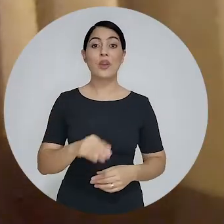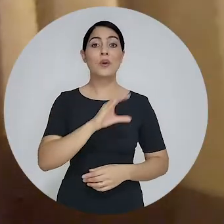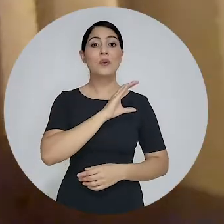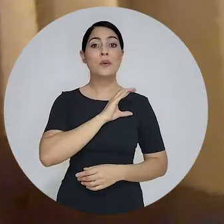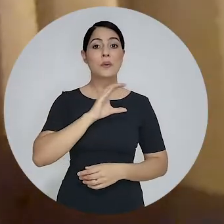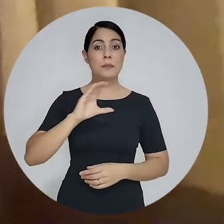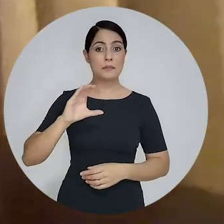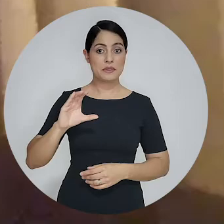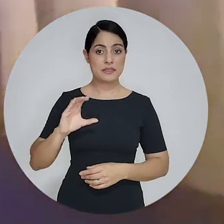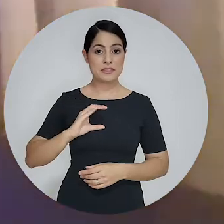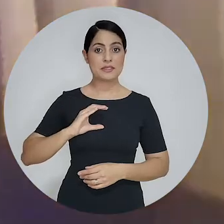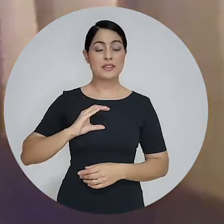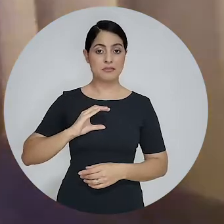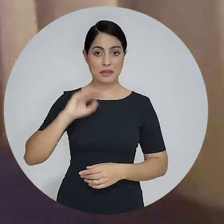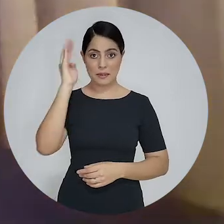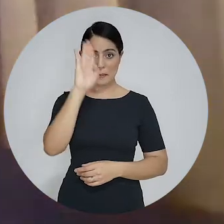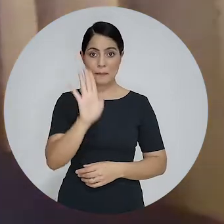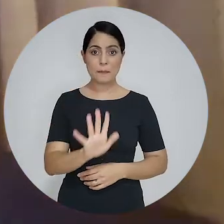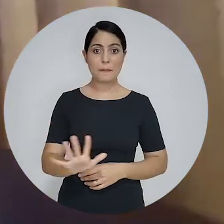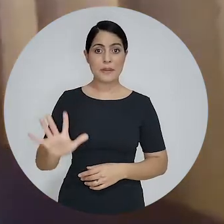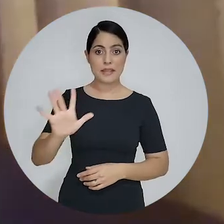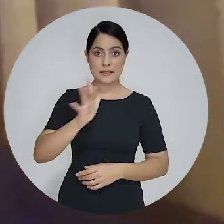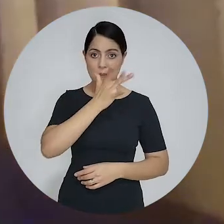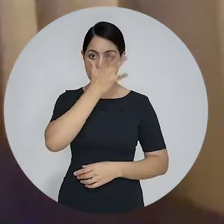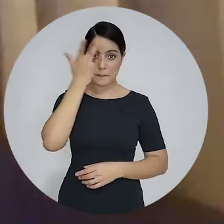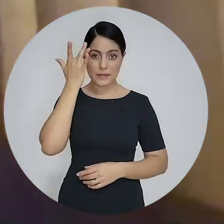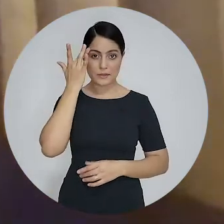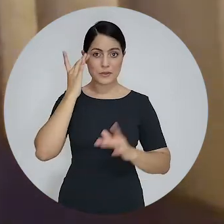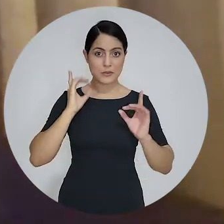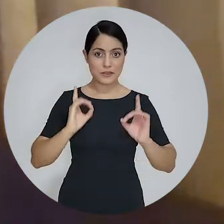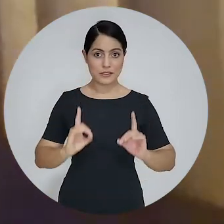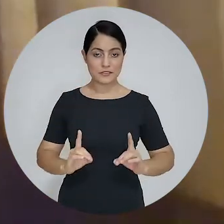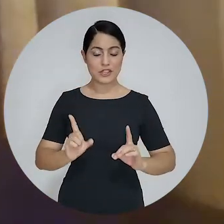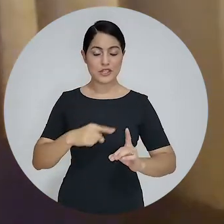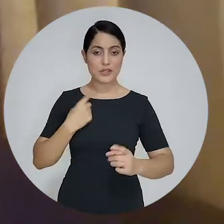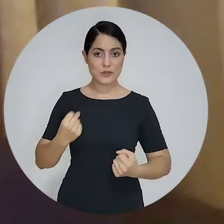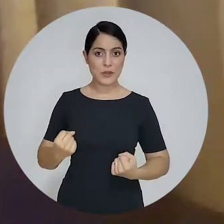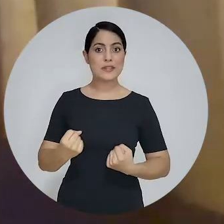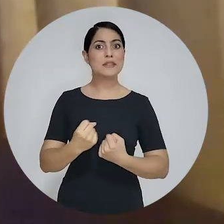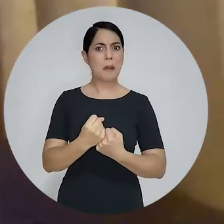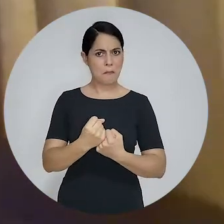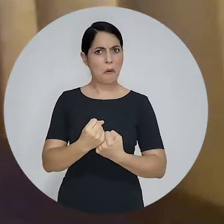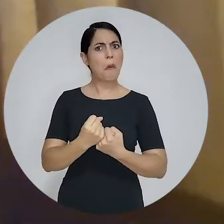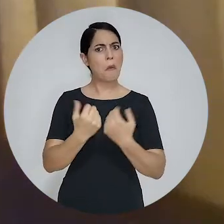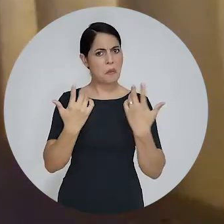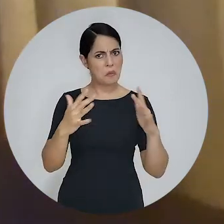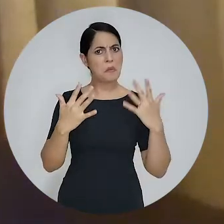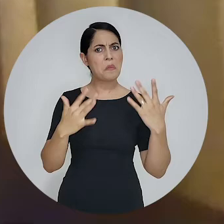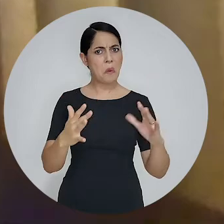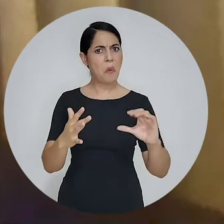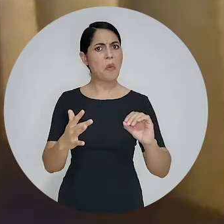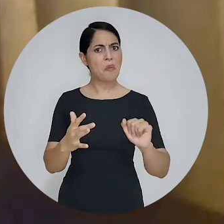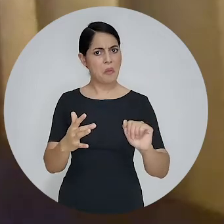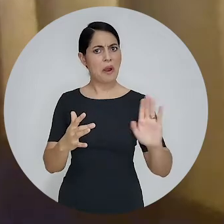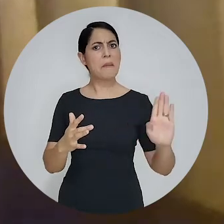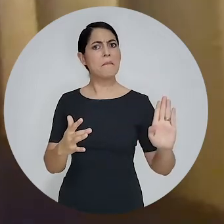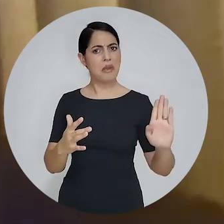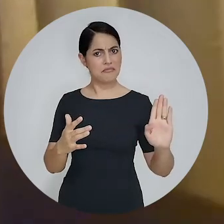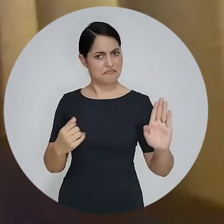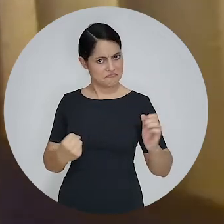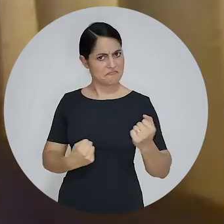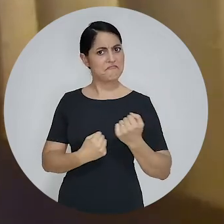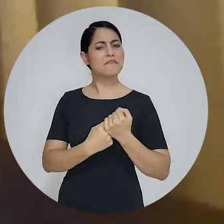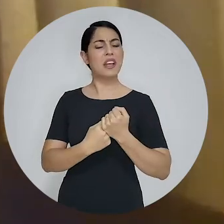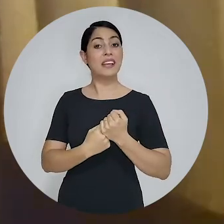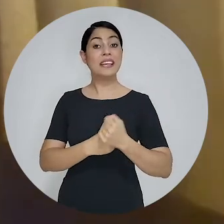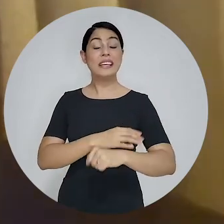da Pessoa com Deficiência está extremamente feliz pelo apoio que sempre recebeu da diretoria, do Conselho Federal da OAB, e